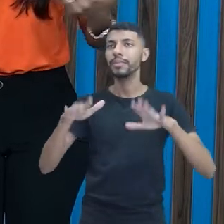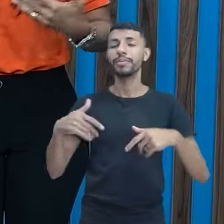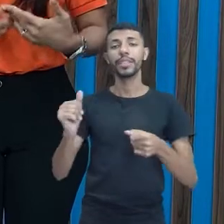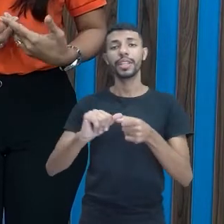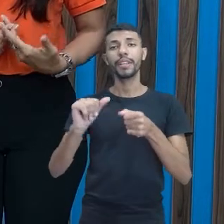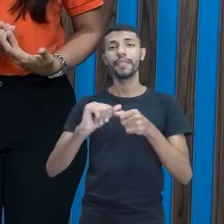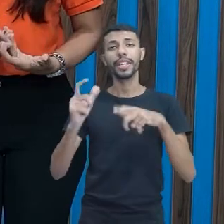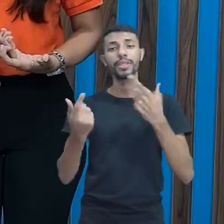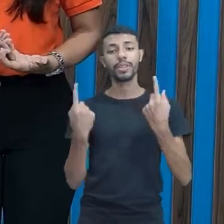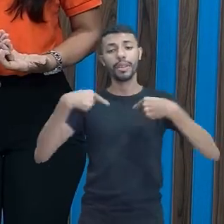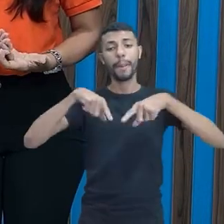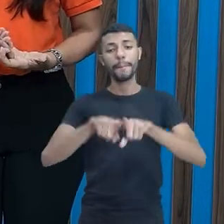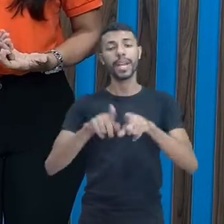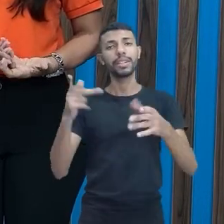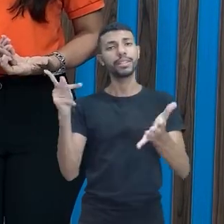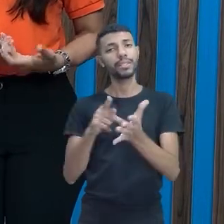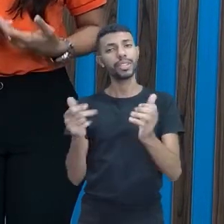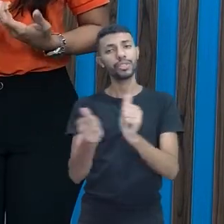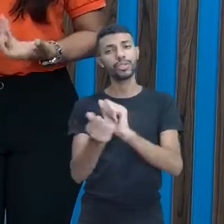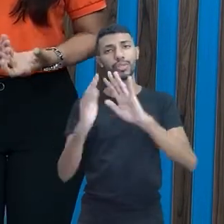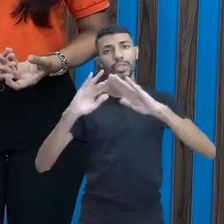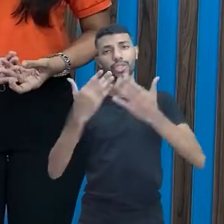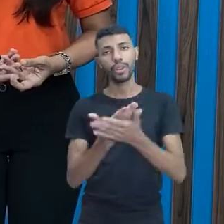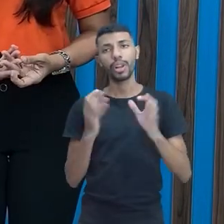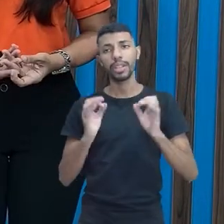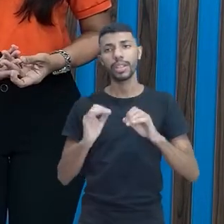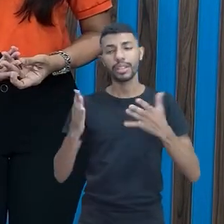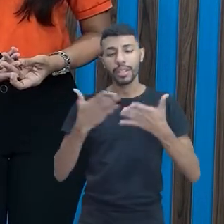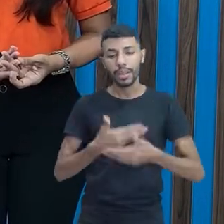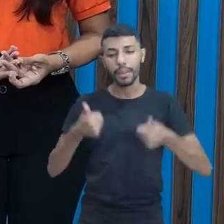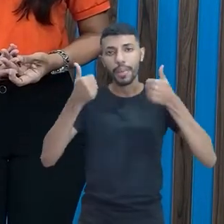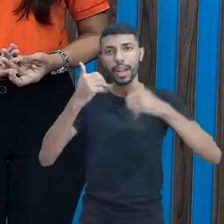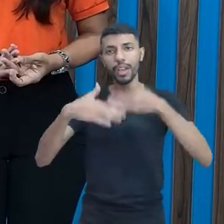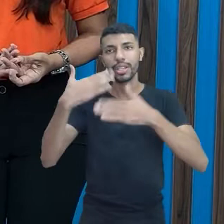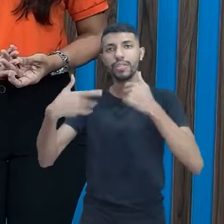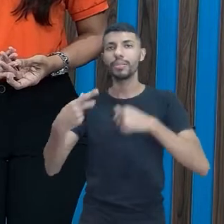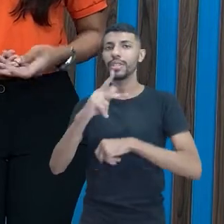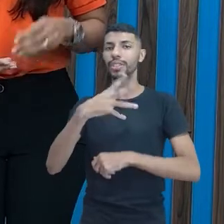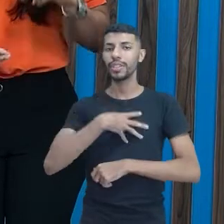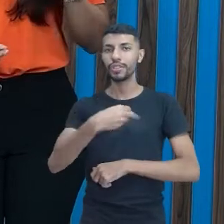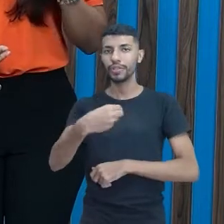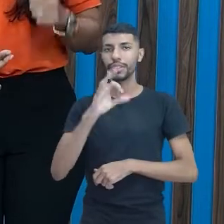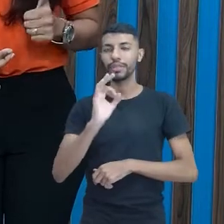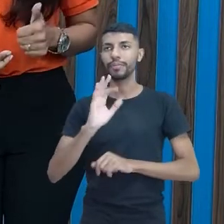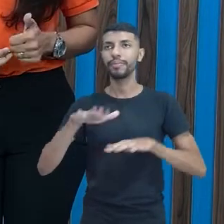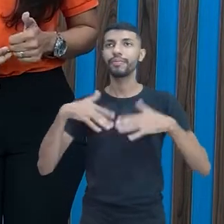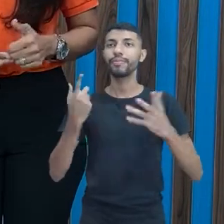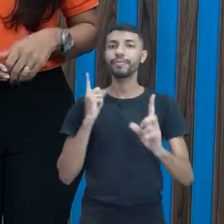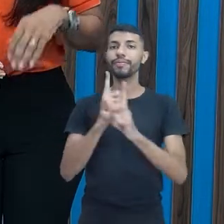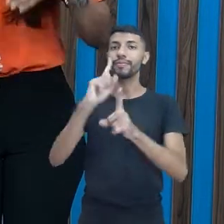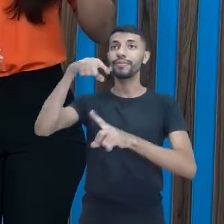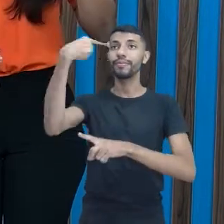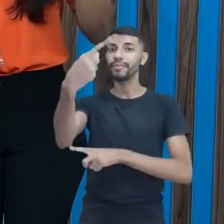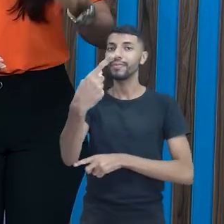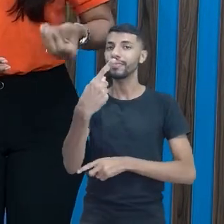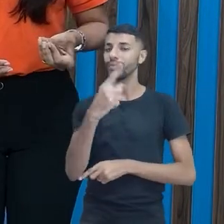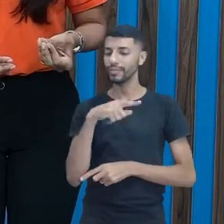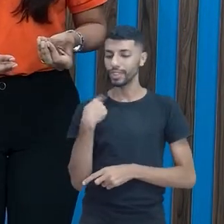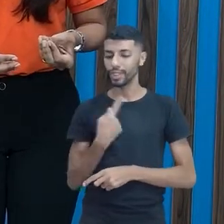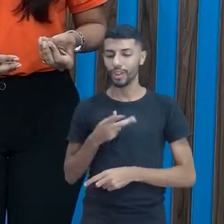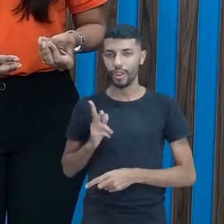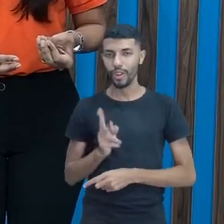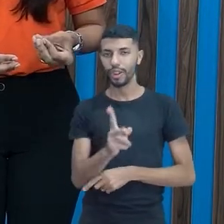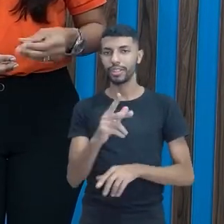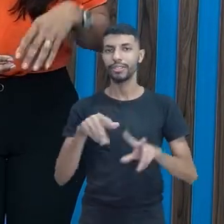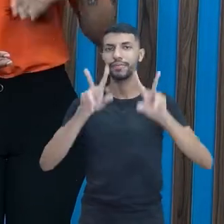façam parcerias de verdade com a escola que favoreçam o desenvolvimento dos filhos de vocês. Então, no nosso próximo encontro, continuaremos com